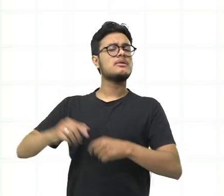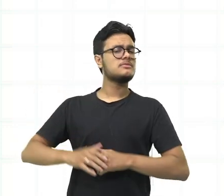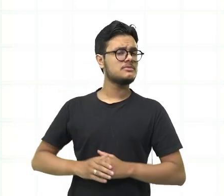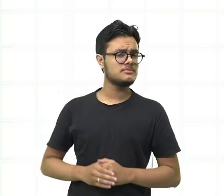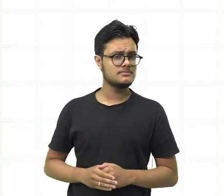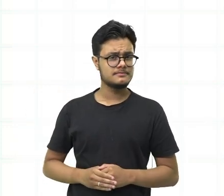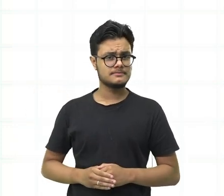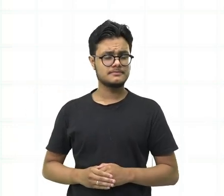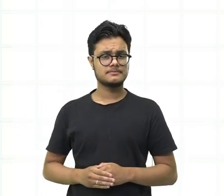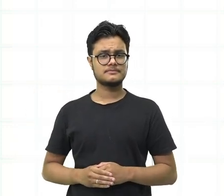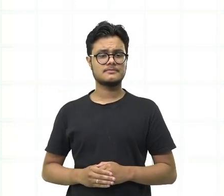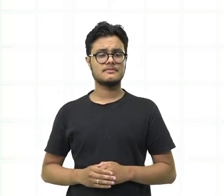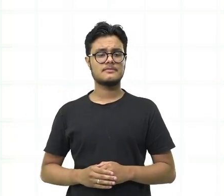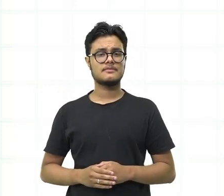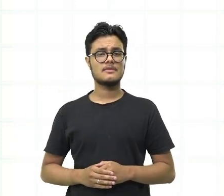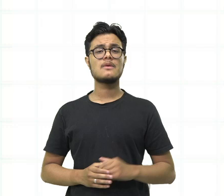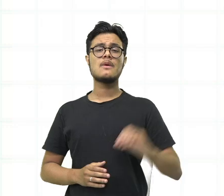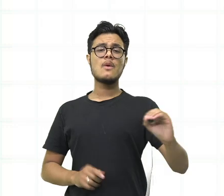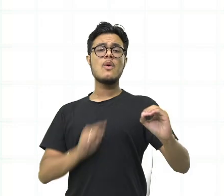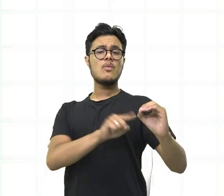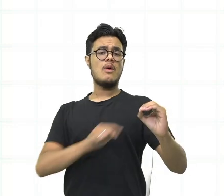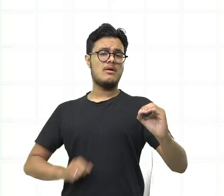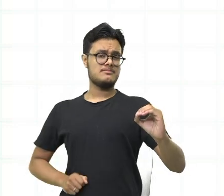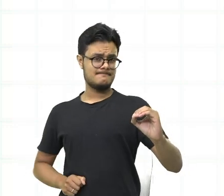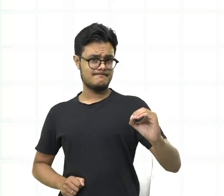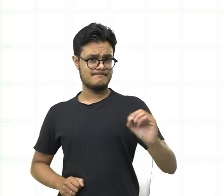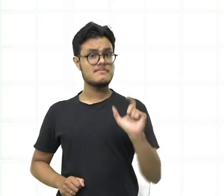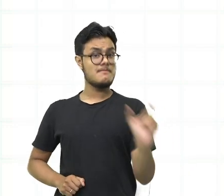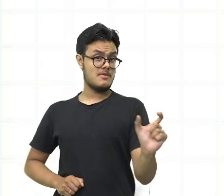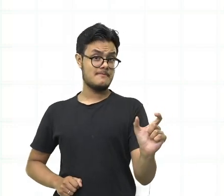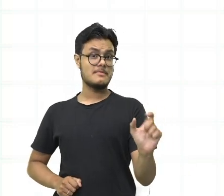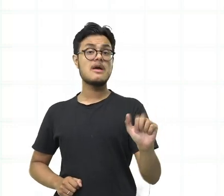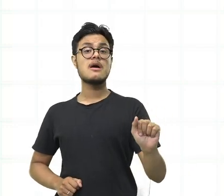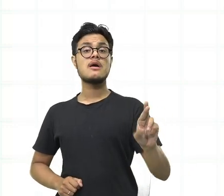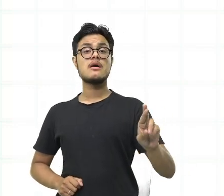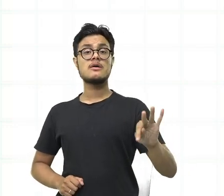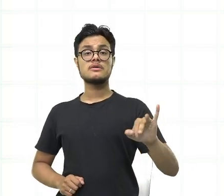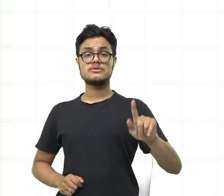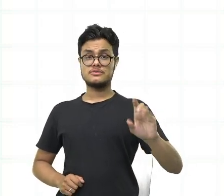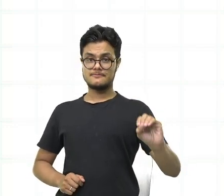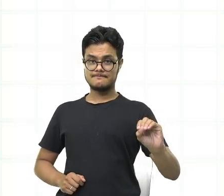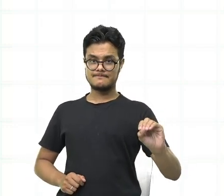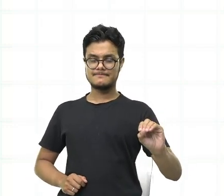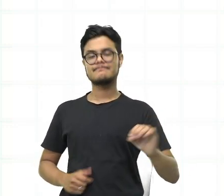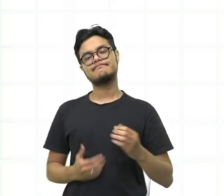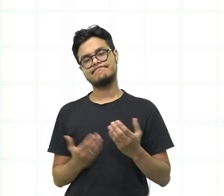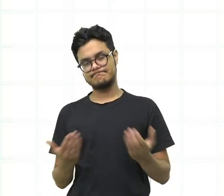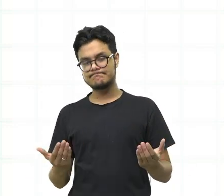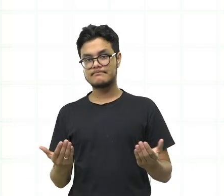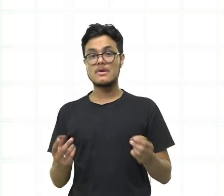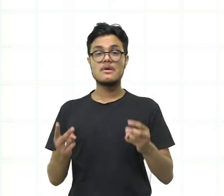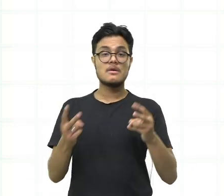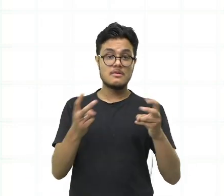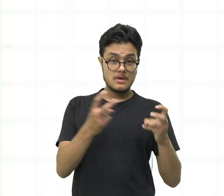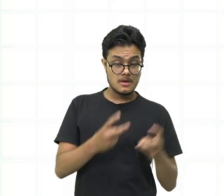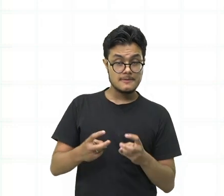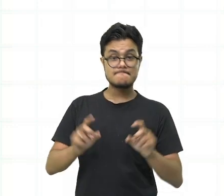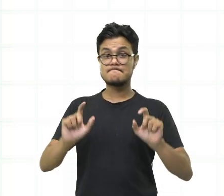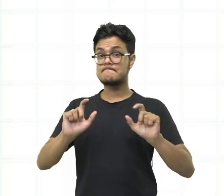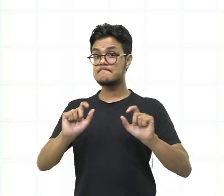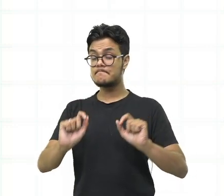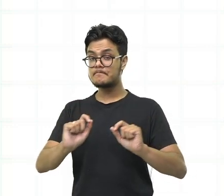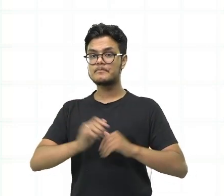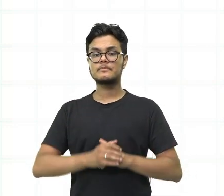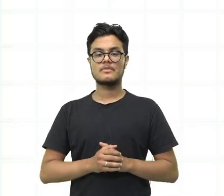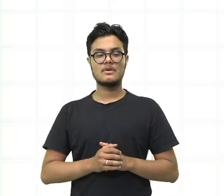substantivo, né? Olha só por quê, olha o meu artigo aqui. Então, vocês conseguem perceber que ele